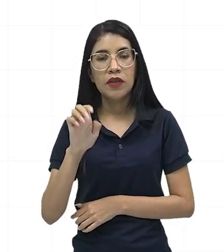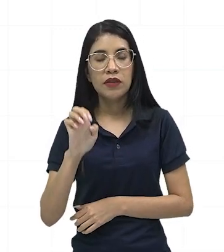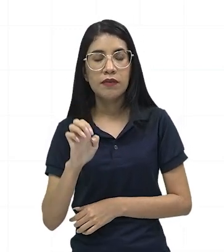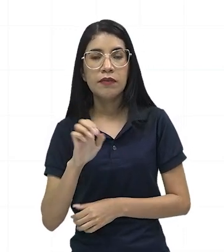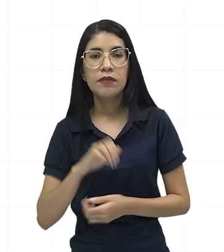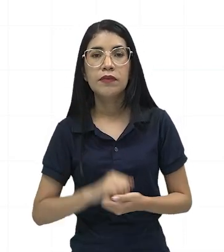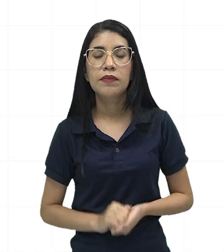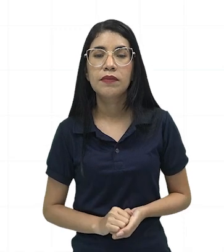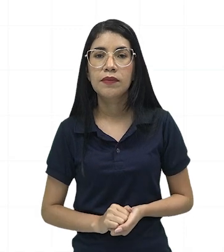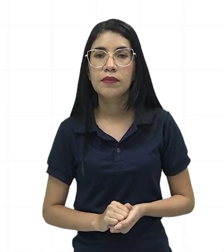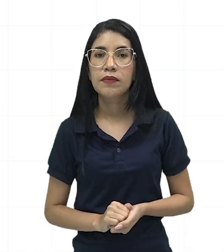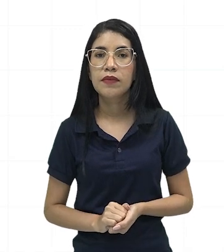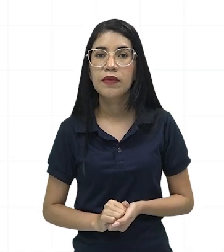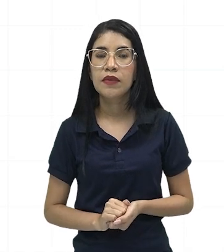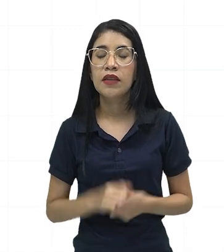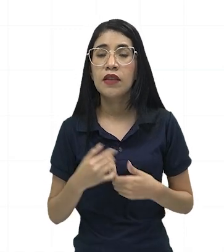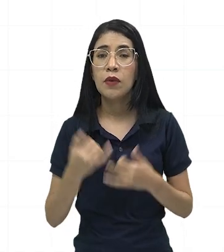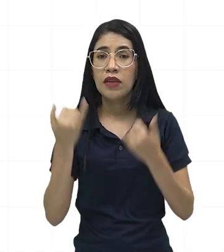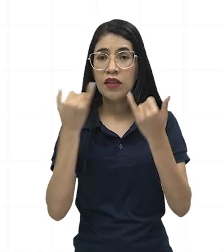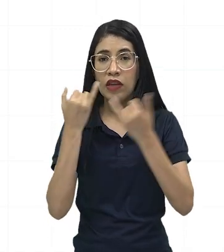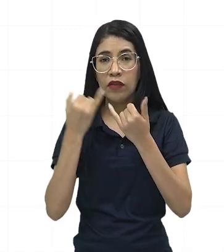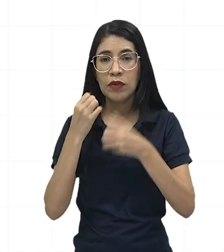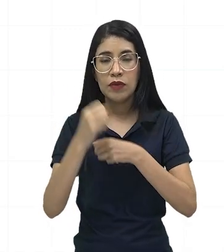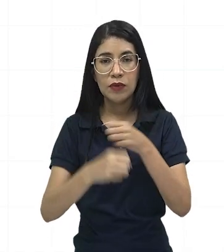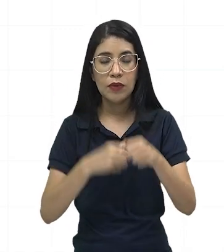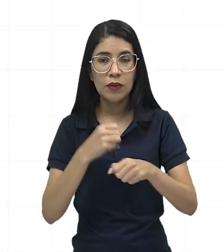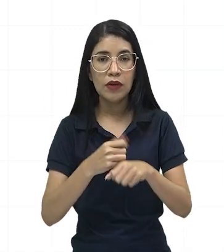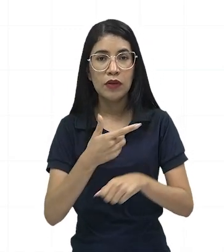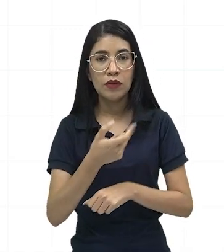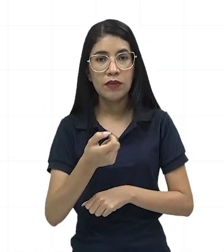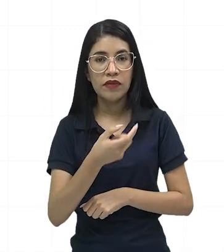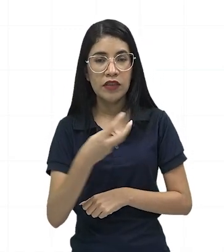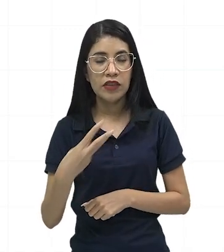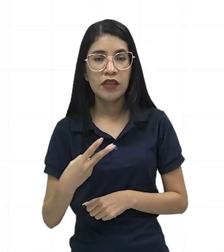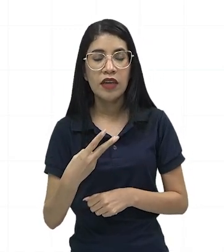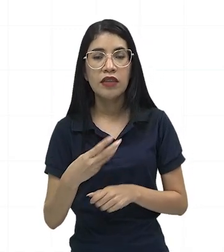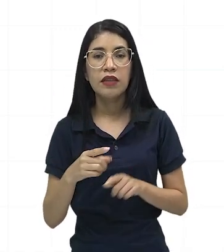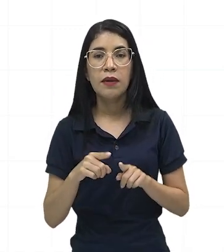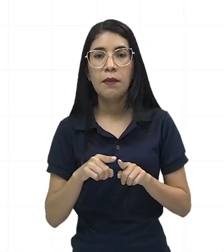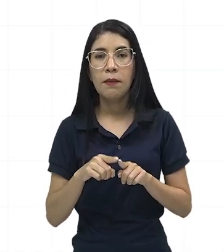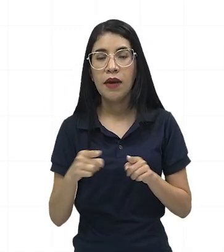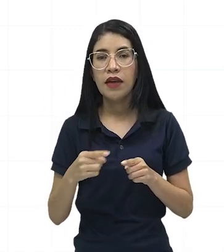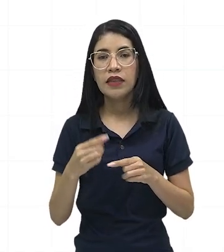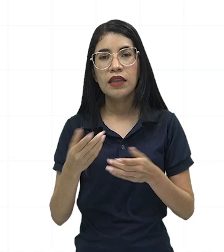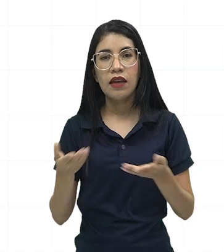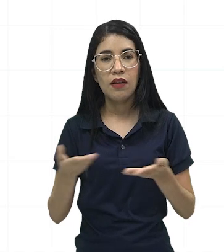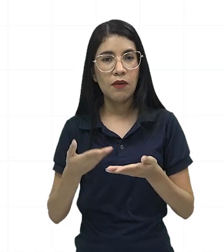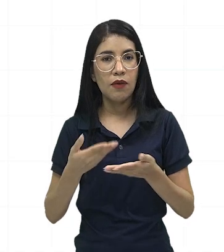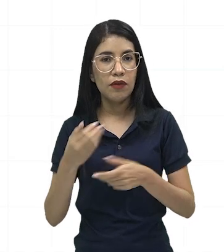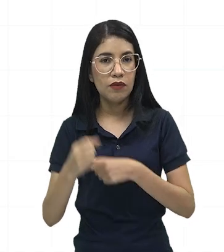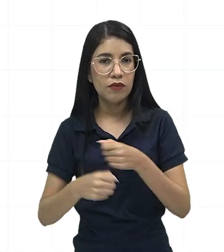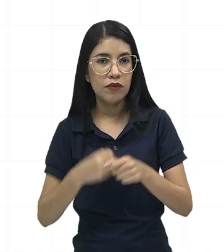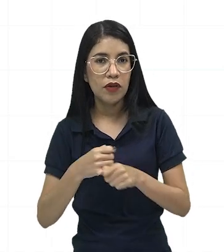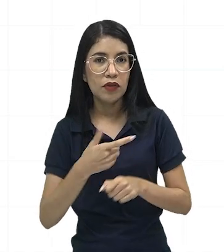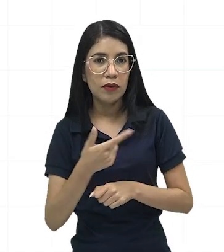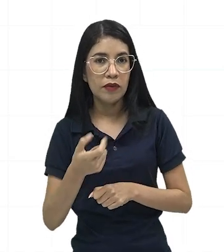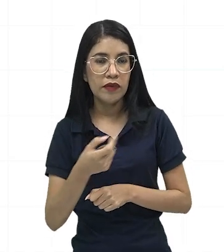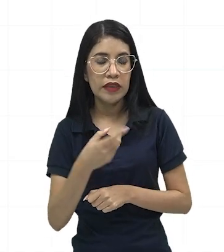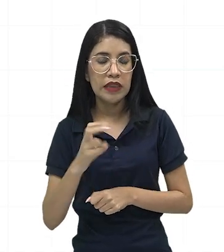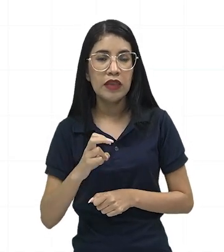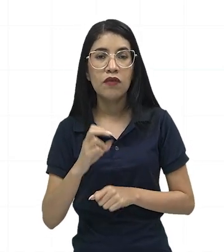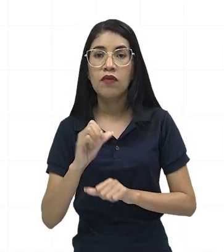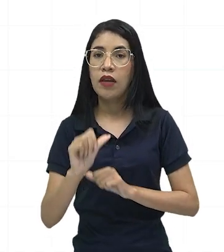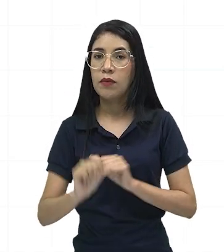do IBGE. Então esses dados são de 2023, né? Com certeza aí para o ano atual a gente tem um reajuste,